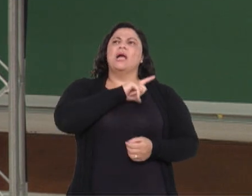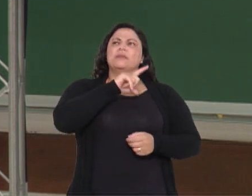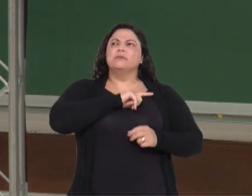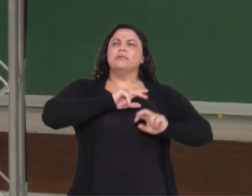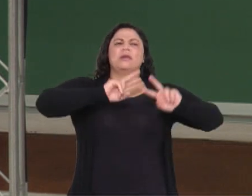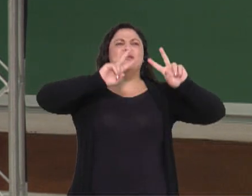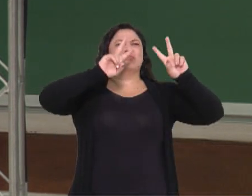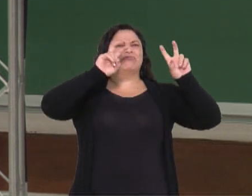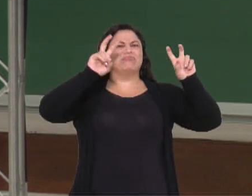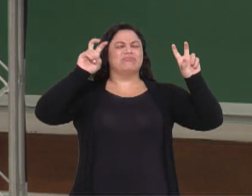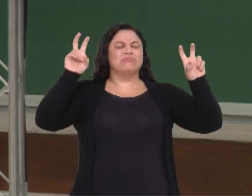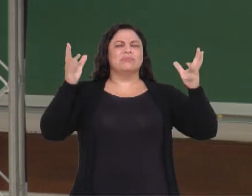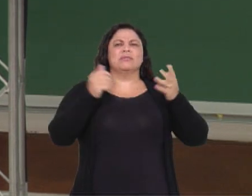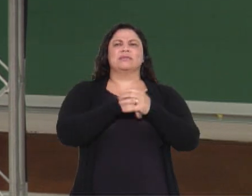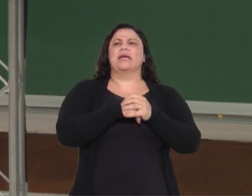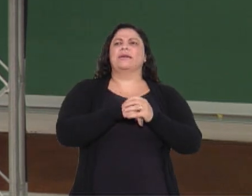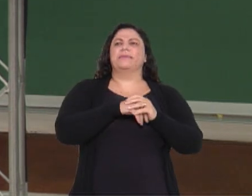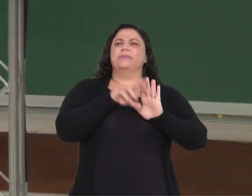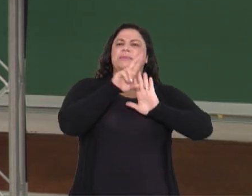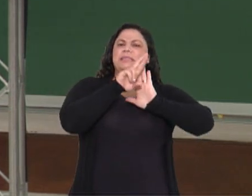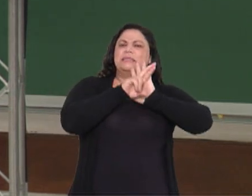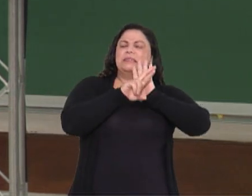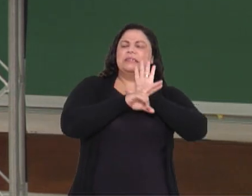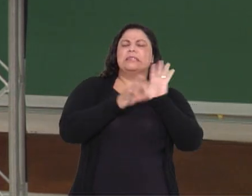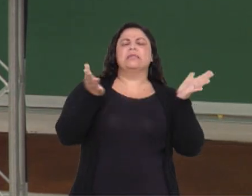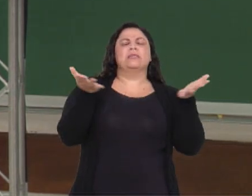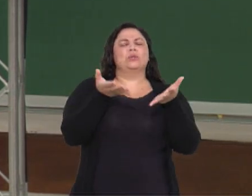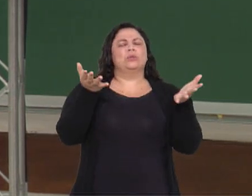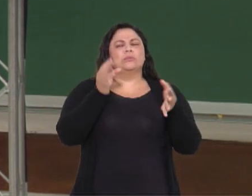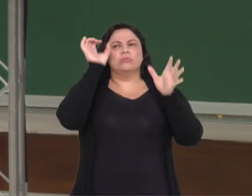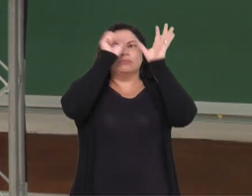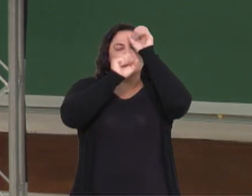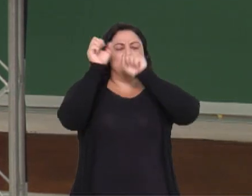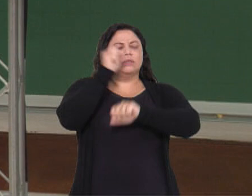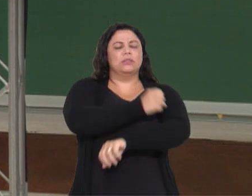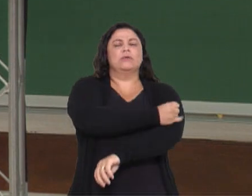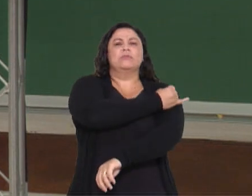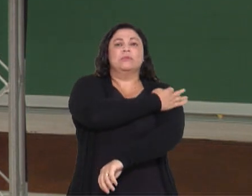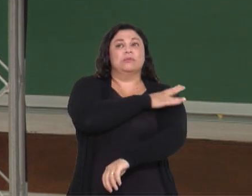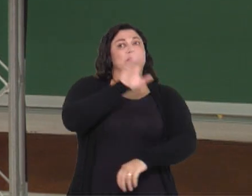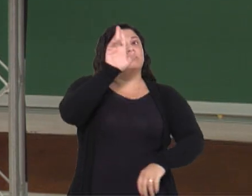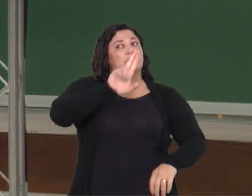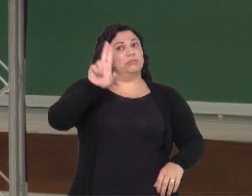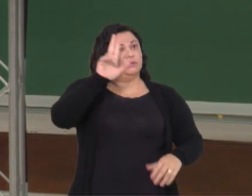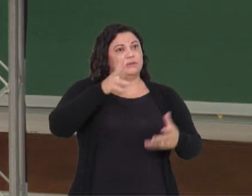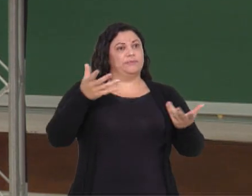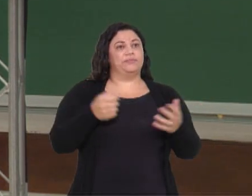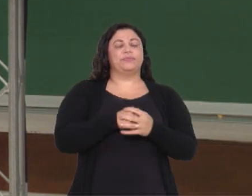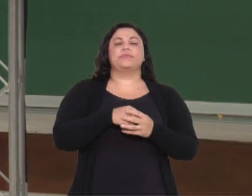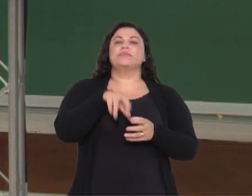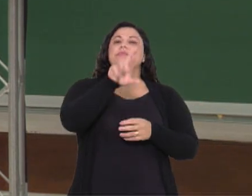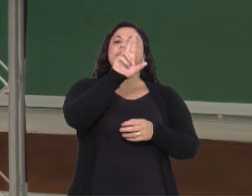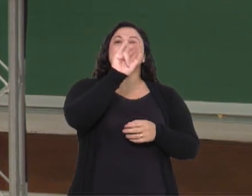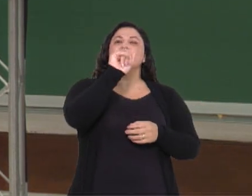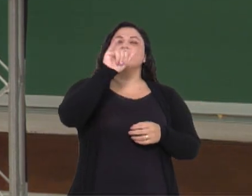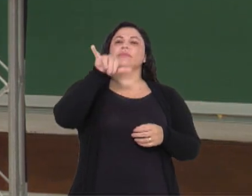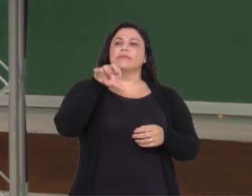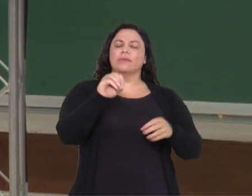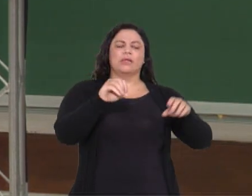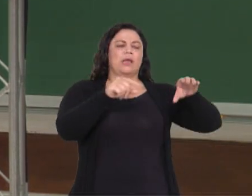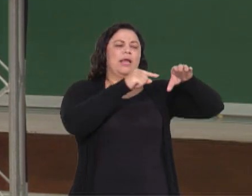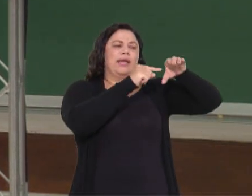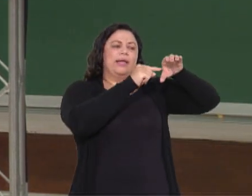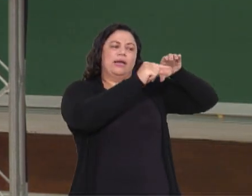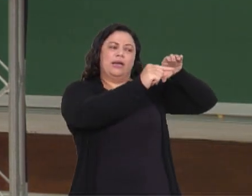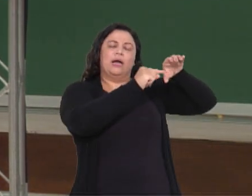do fundamental, por isso que a gente começa por aí, né? Que vão ser bastante usados agora, né? Raio é a distância entre centro e